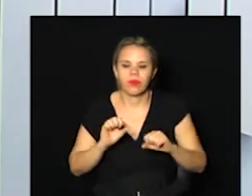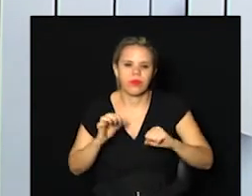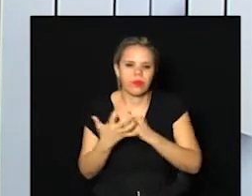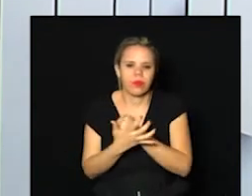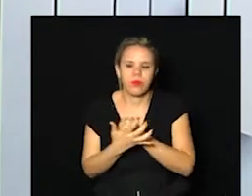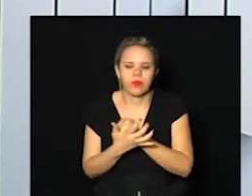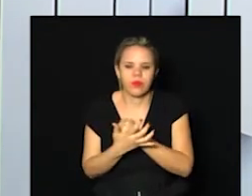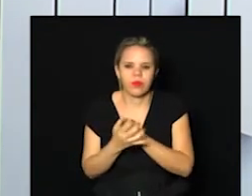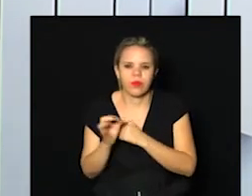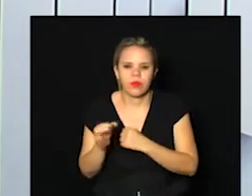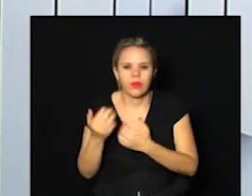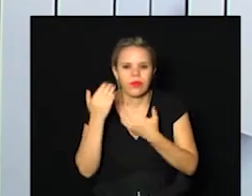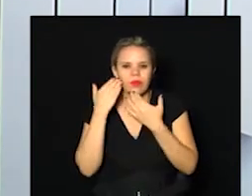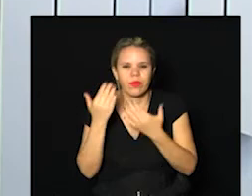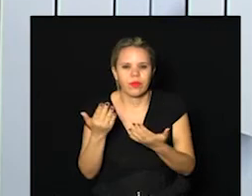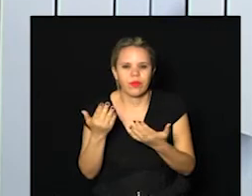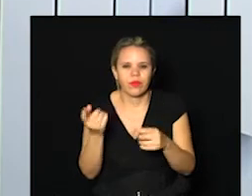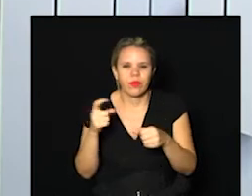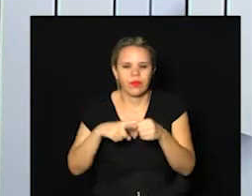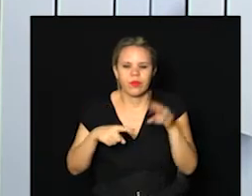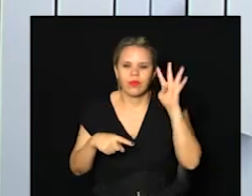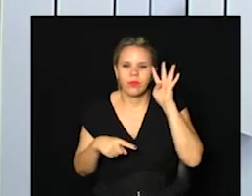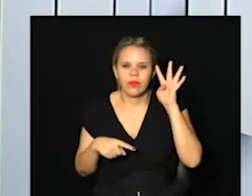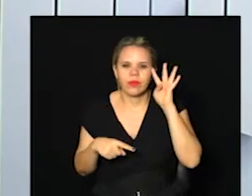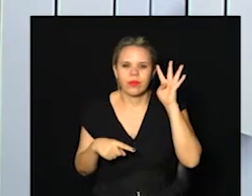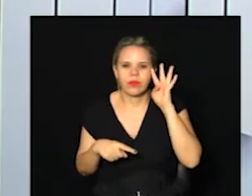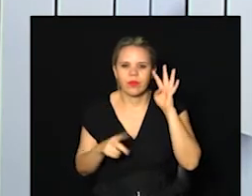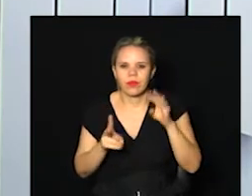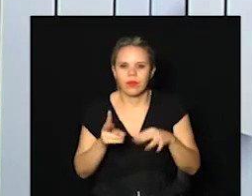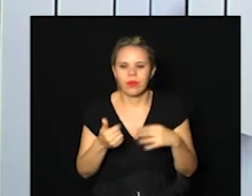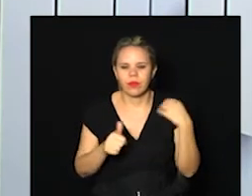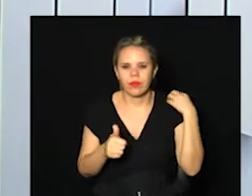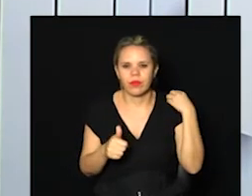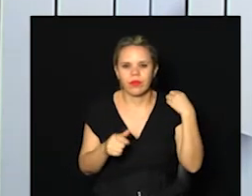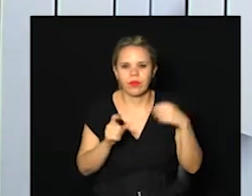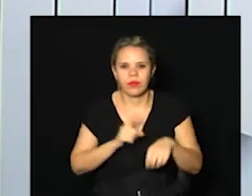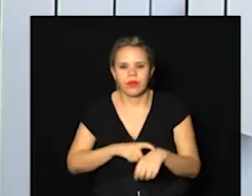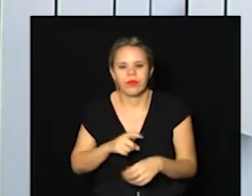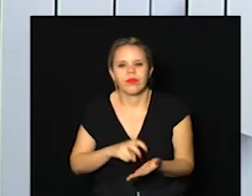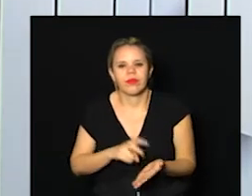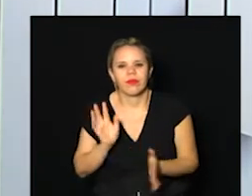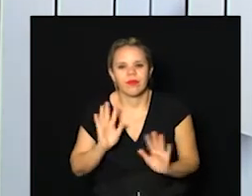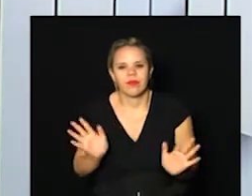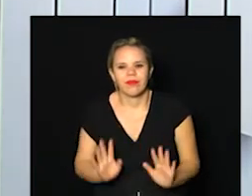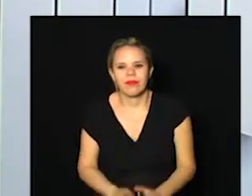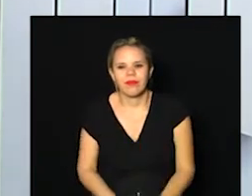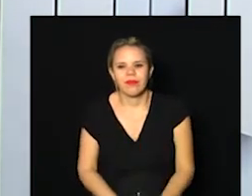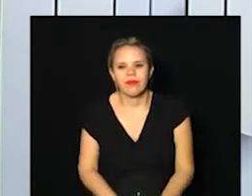coronavírus, tá certo? Muito obrigado, eu volto na quarta-feira, sempre às 11 horas da manhã. Até lá!